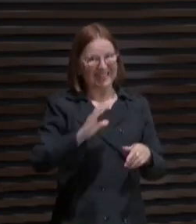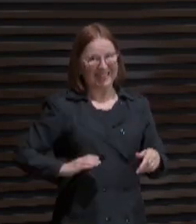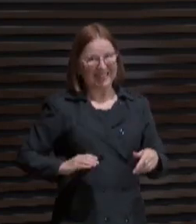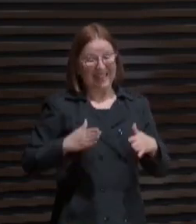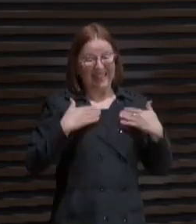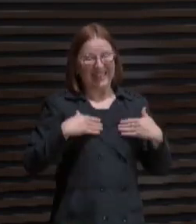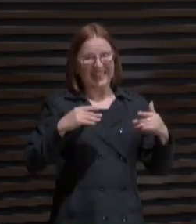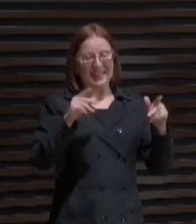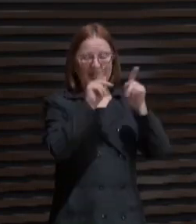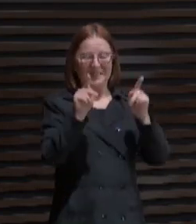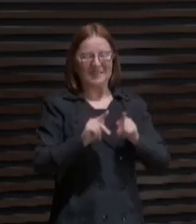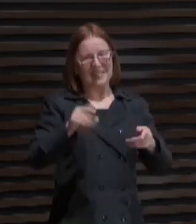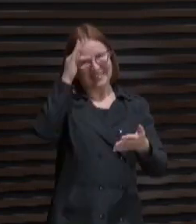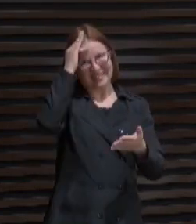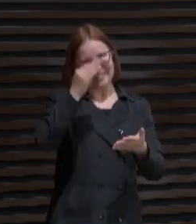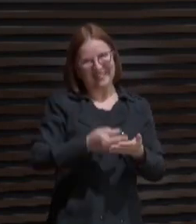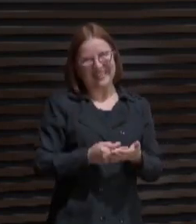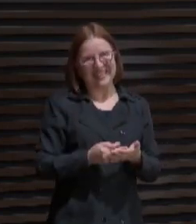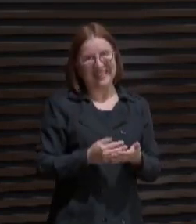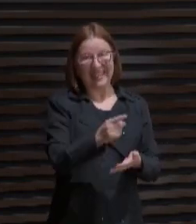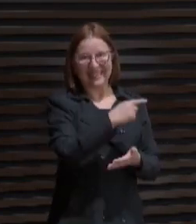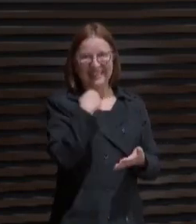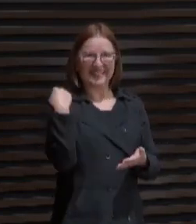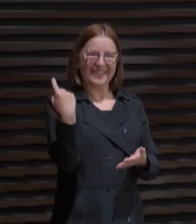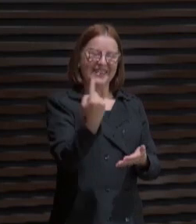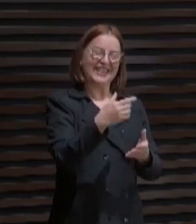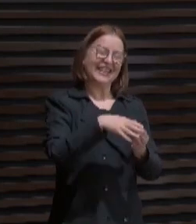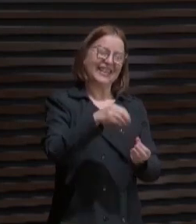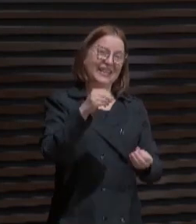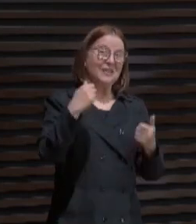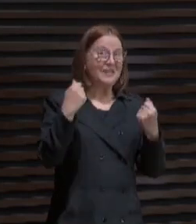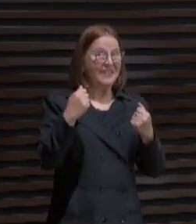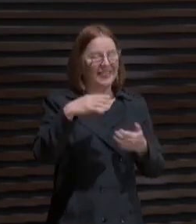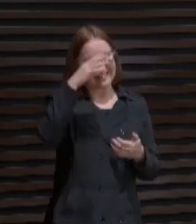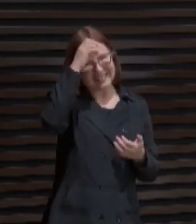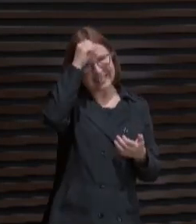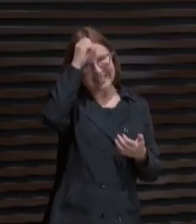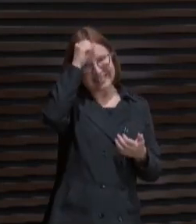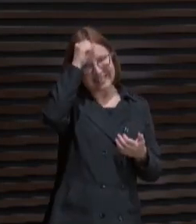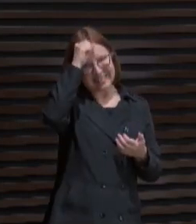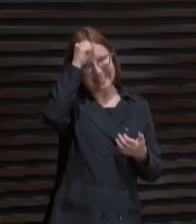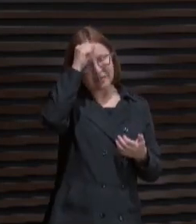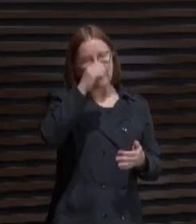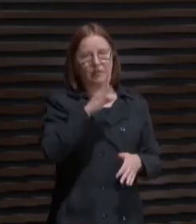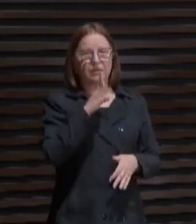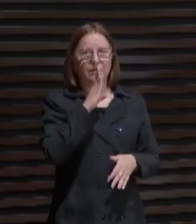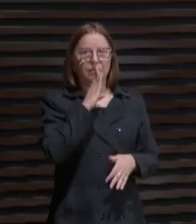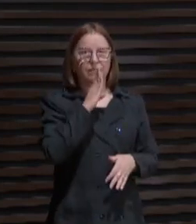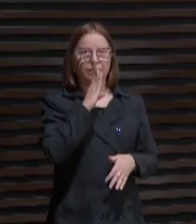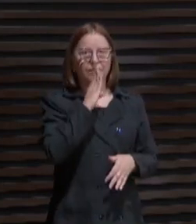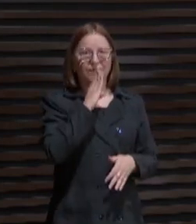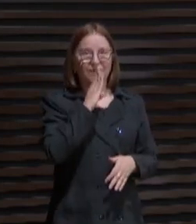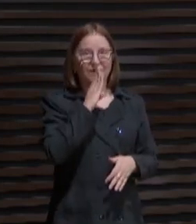paz e fé. Nossa alma precisa aprender a se aquietar em